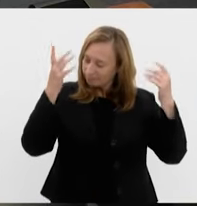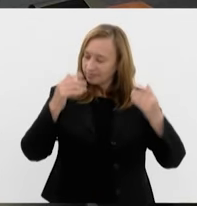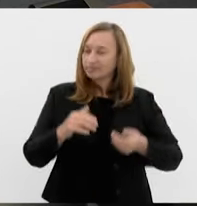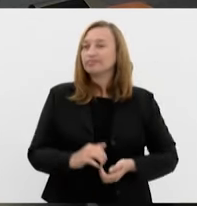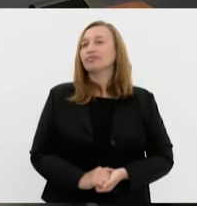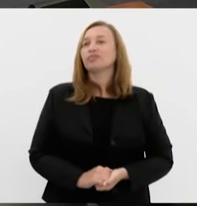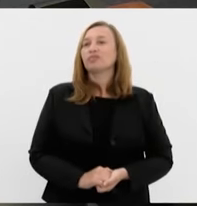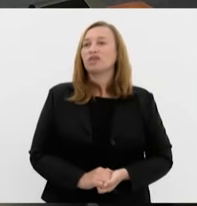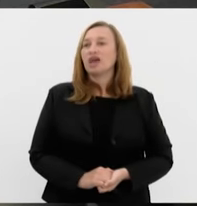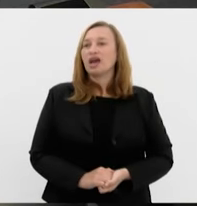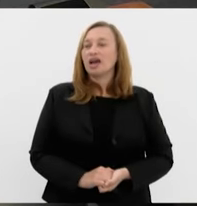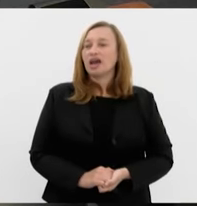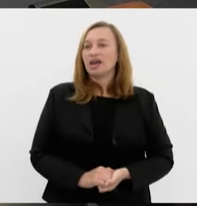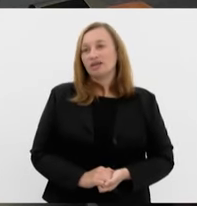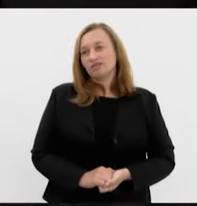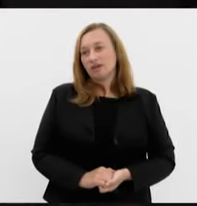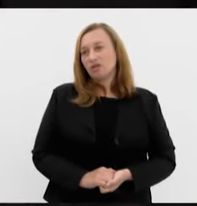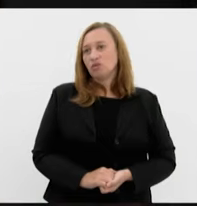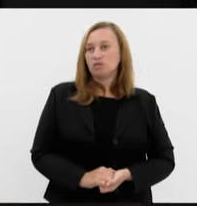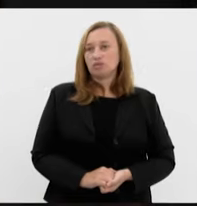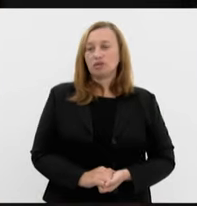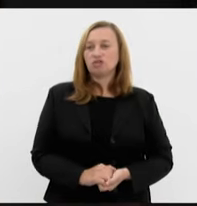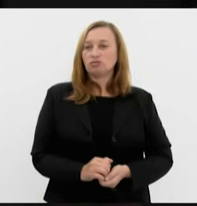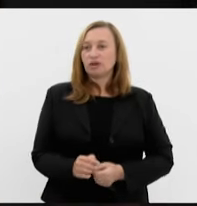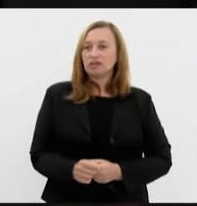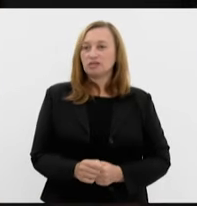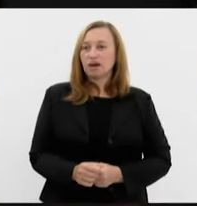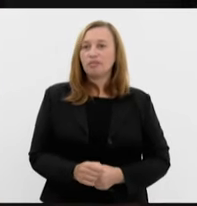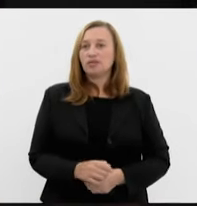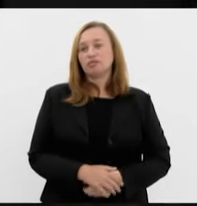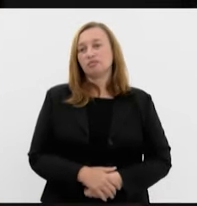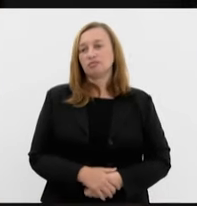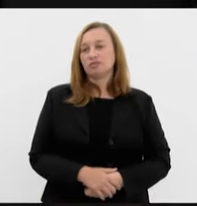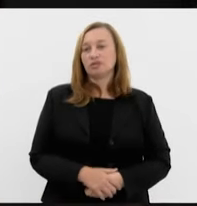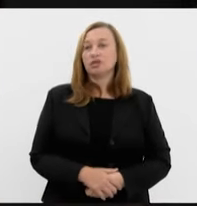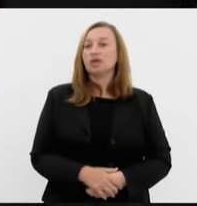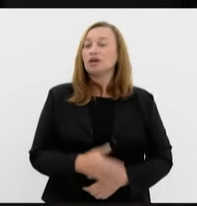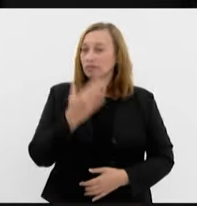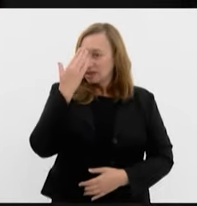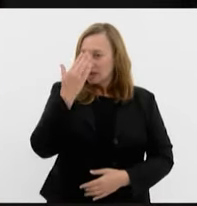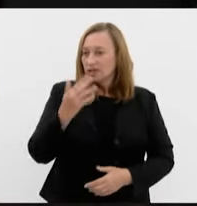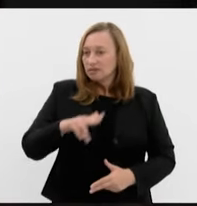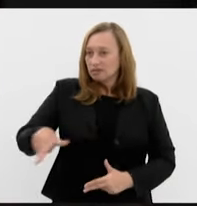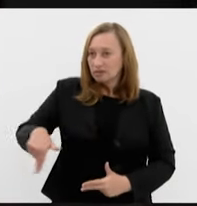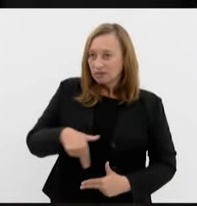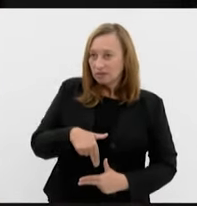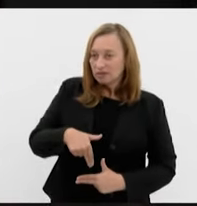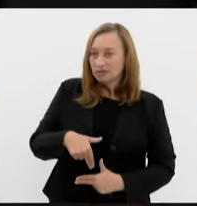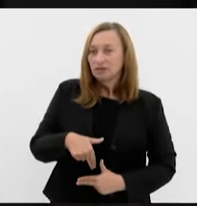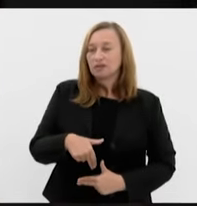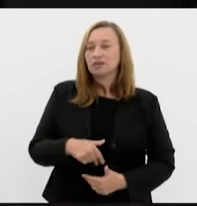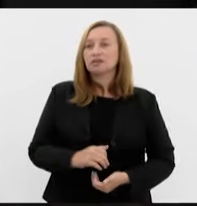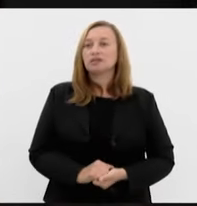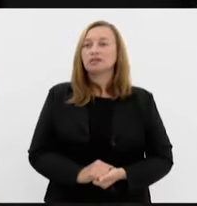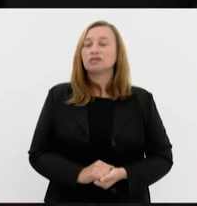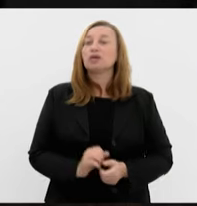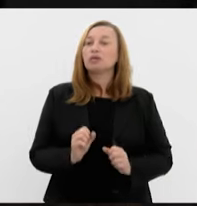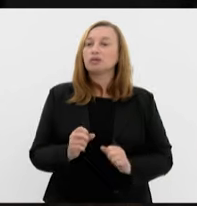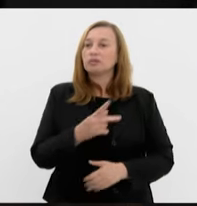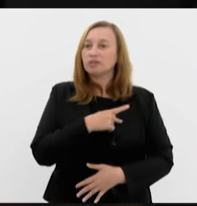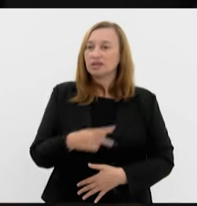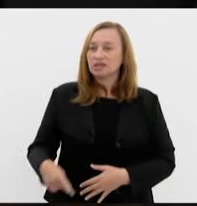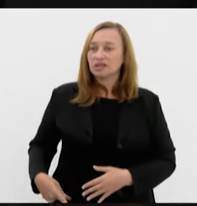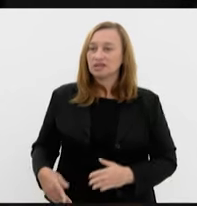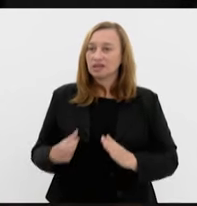deputado Obrigado Deputado Rodrigo Amorim não havendo mais oradores escritos Presidente dessa